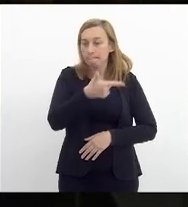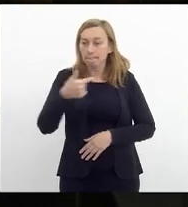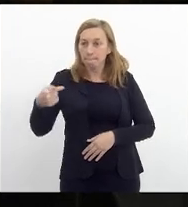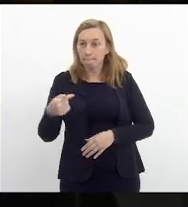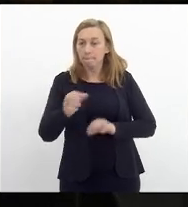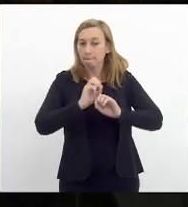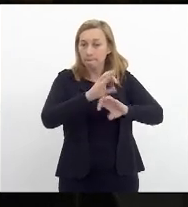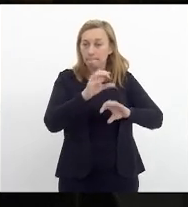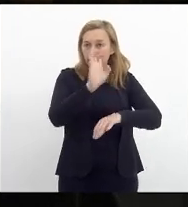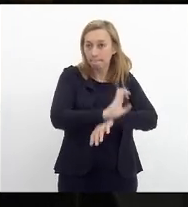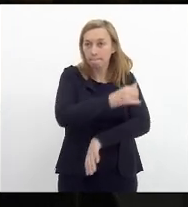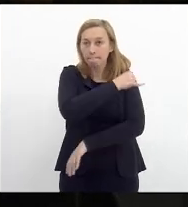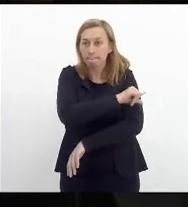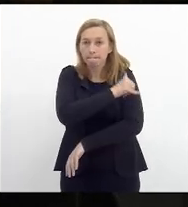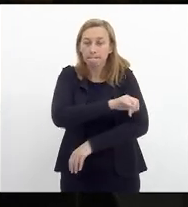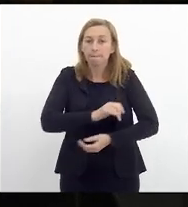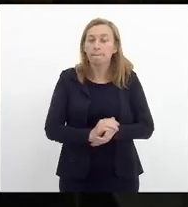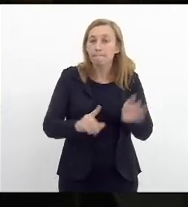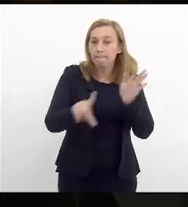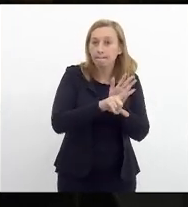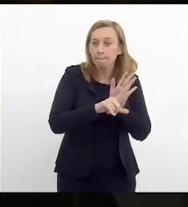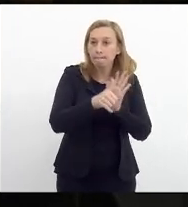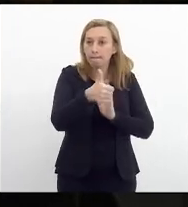do Estado do Rio de Janeiro. A Lei